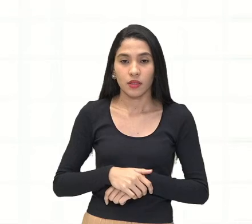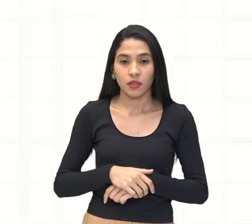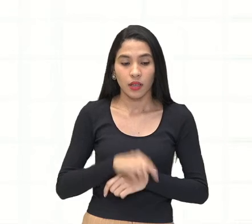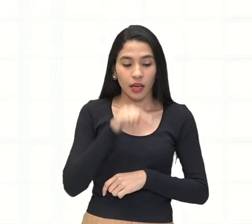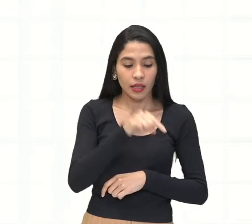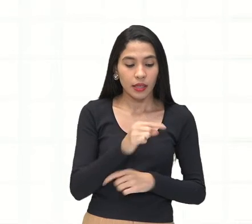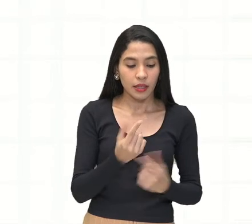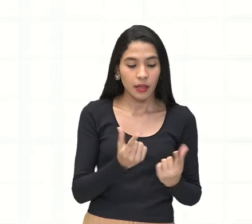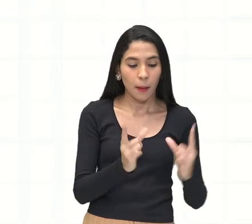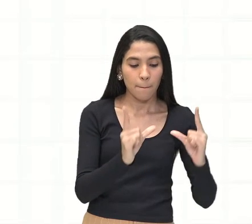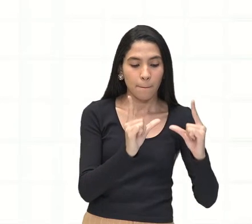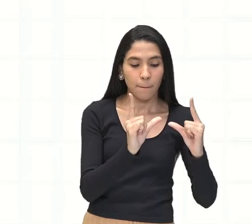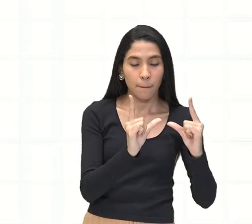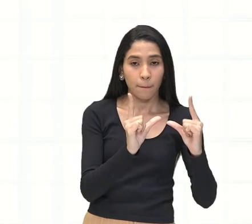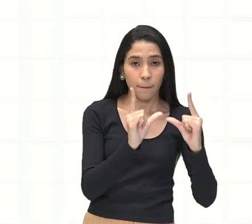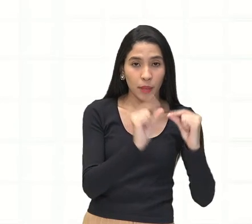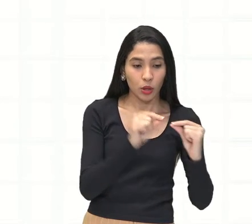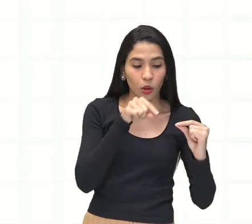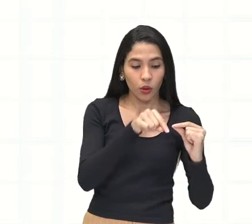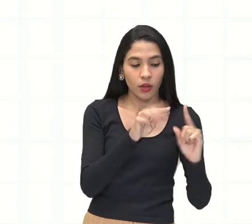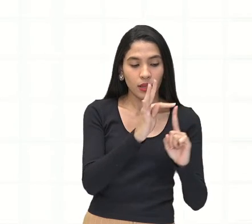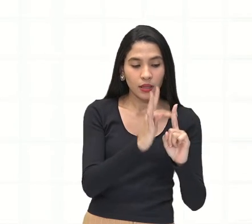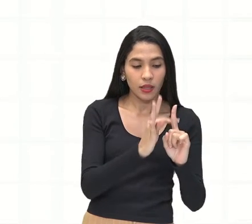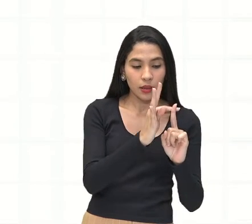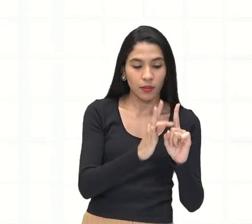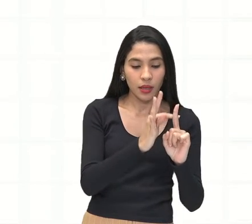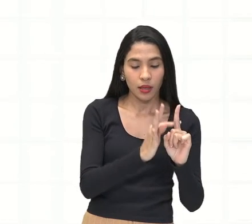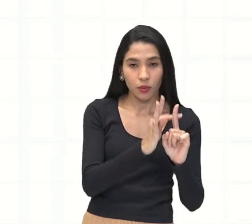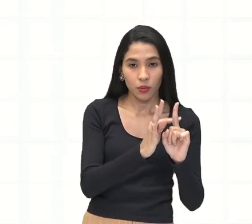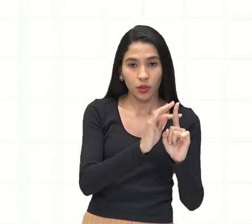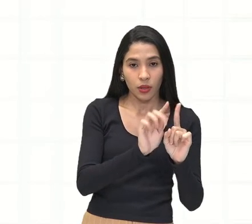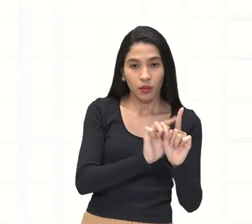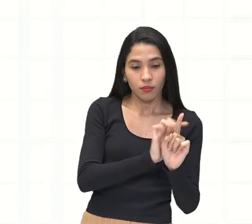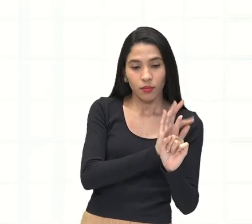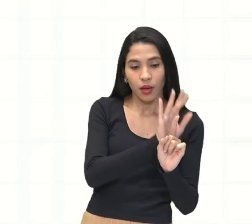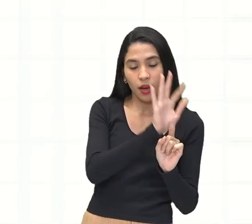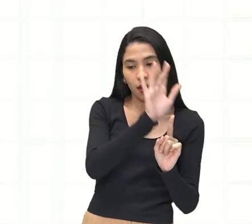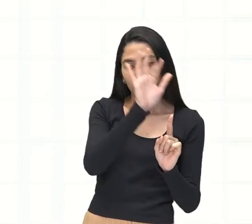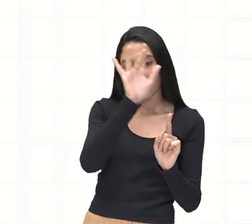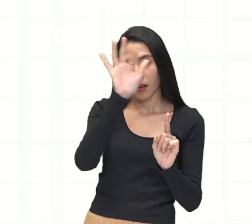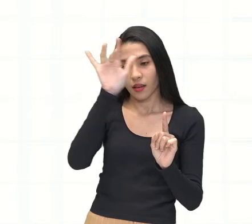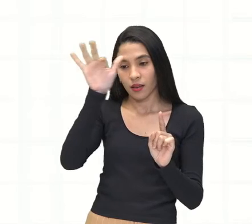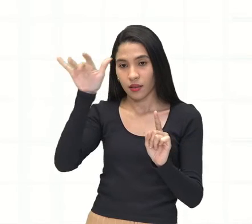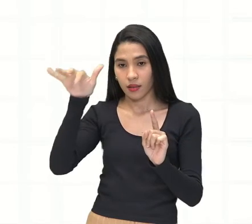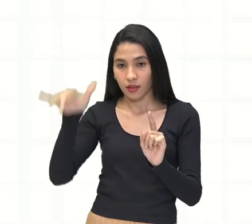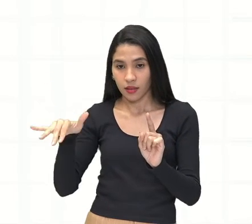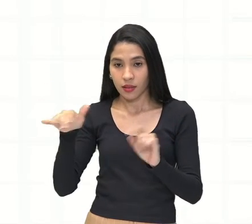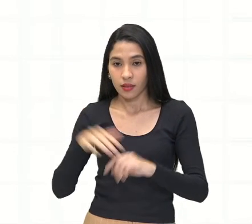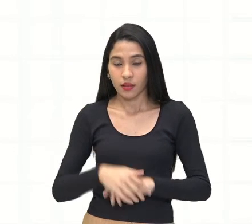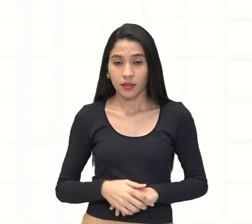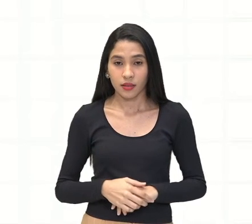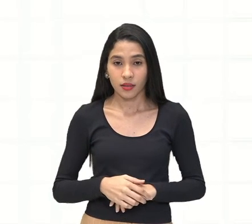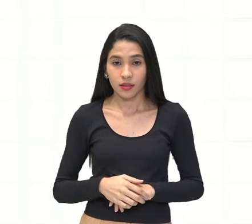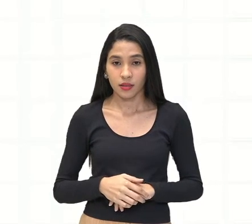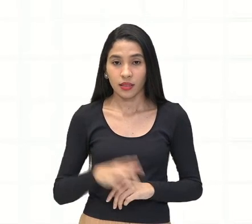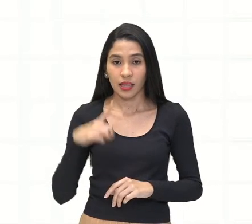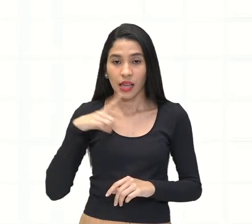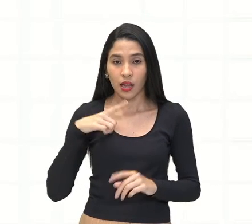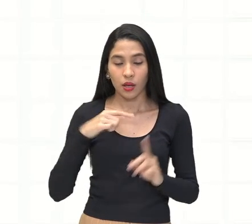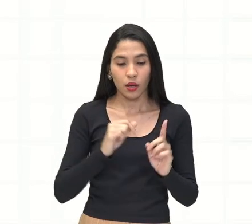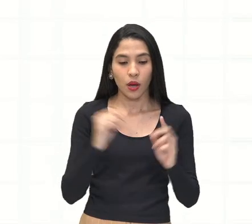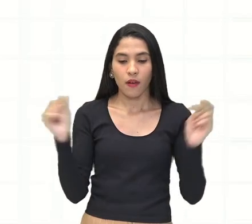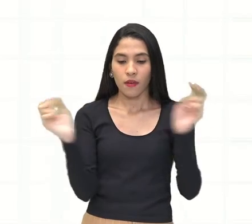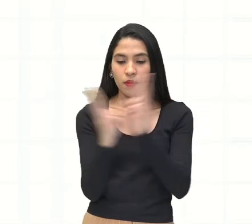menor temperatura indo para áreas de... nós temos aí essa corrente de